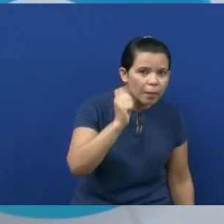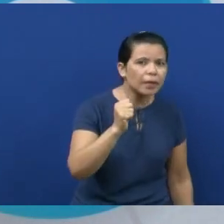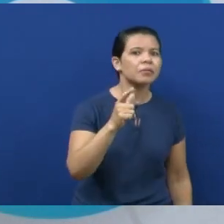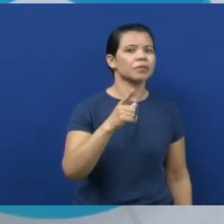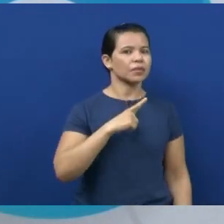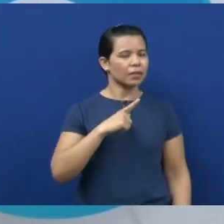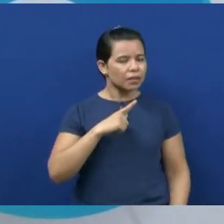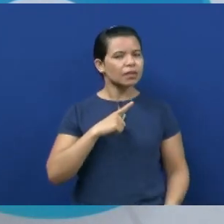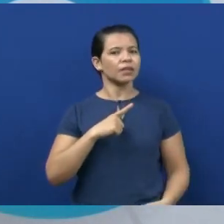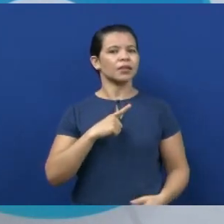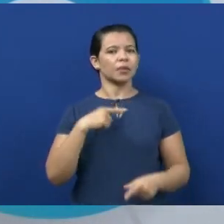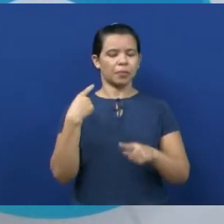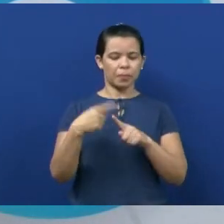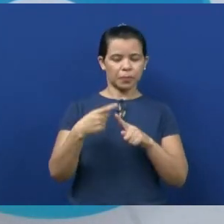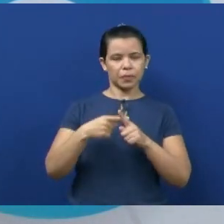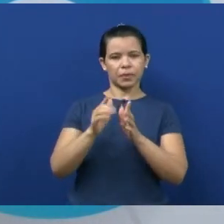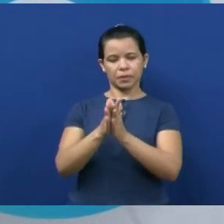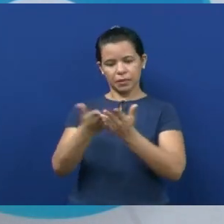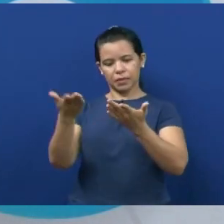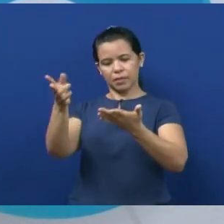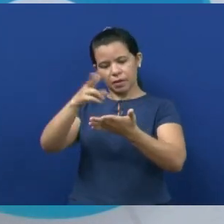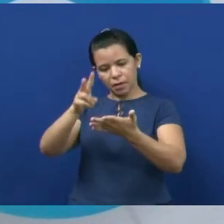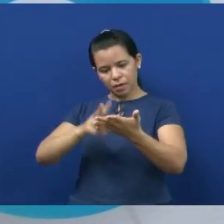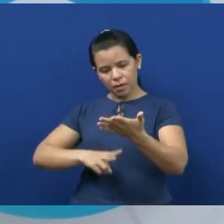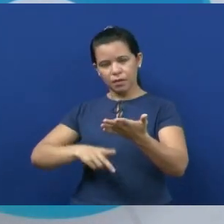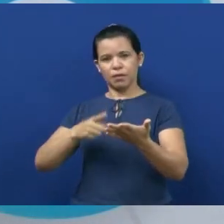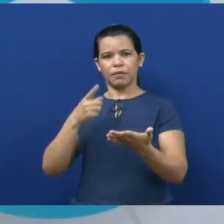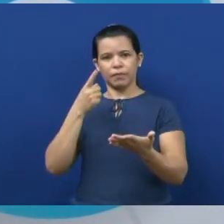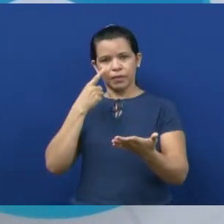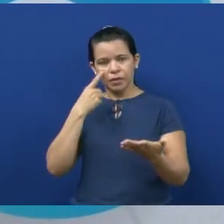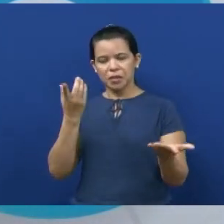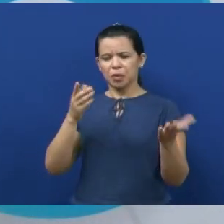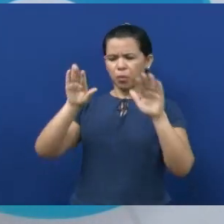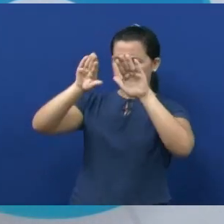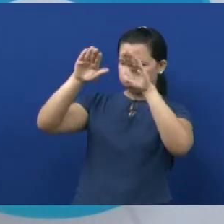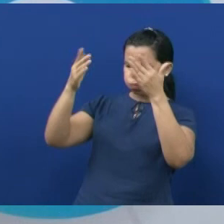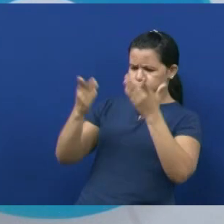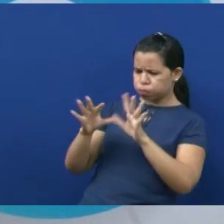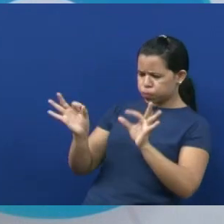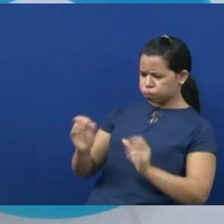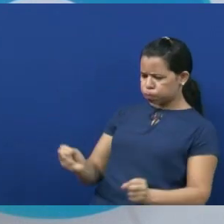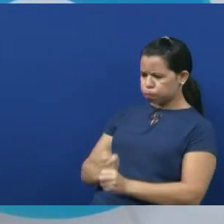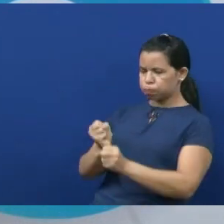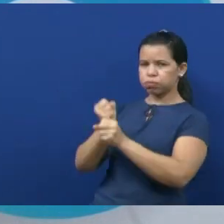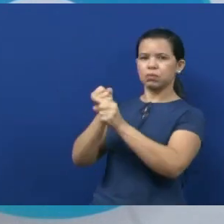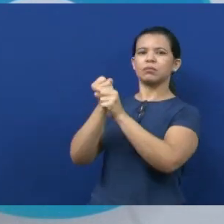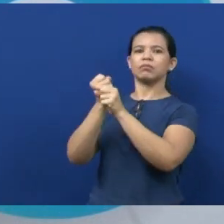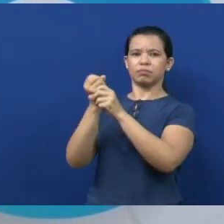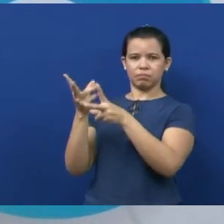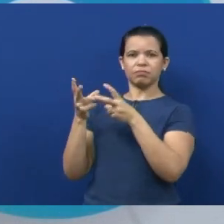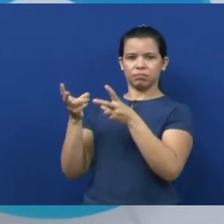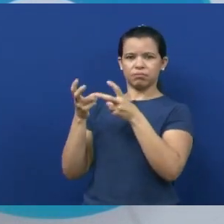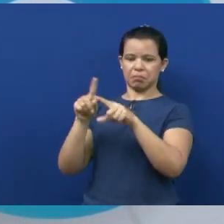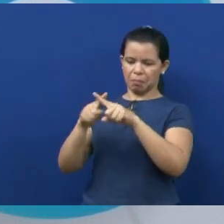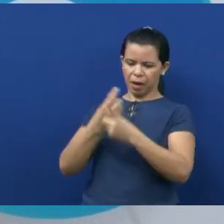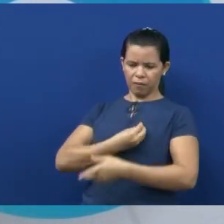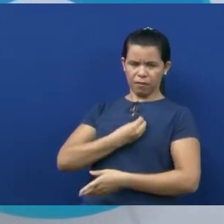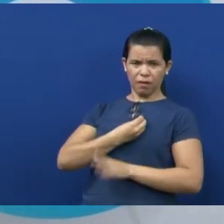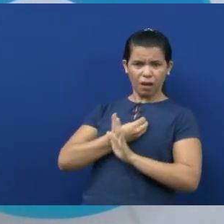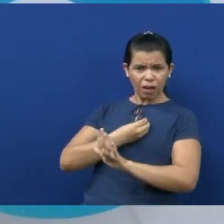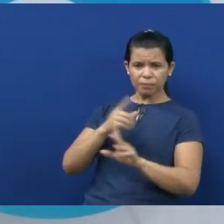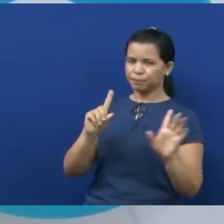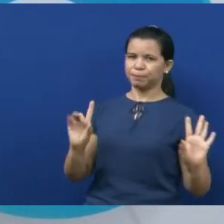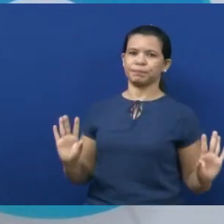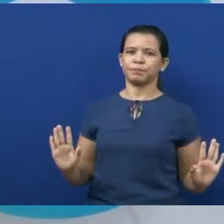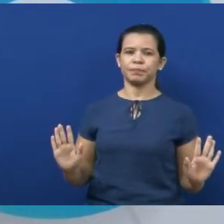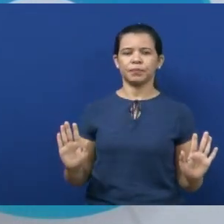aos escritos, né, os monumentos que estão aí, porque nós não vivenciamos esse período. Então, longa duração é